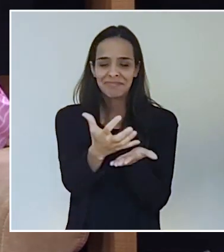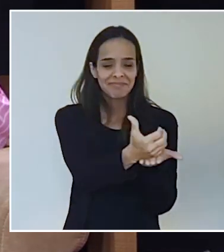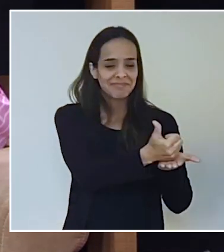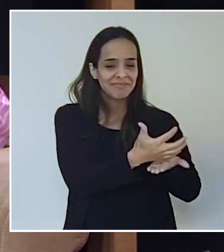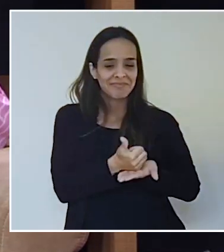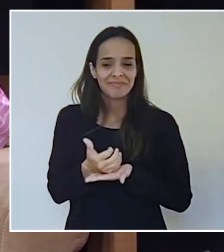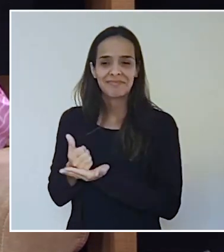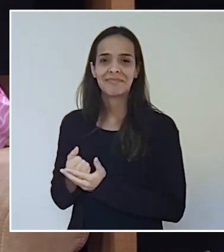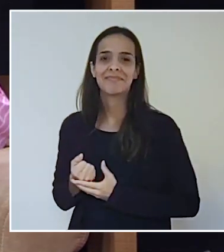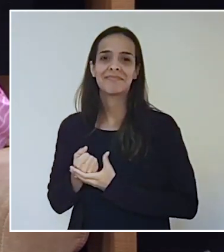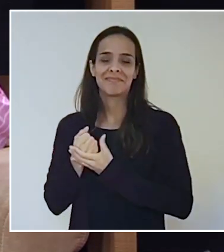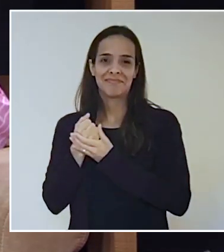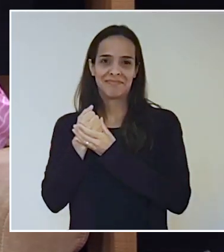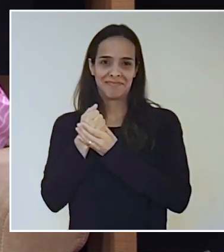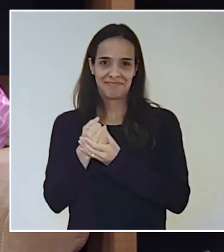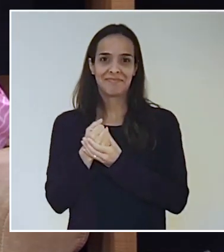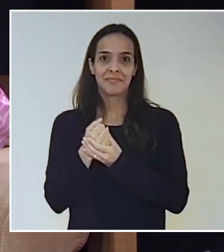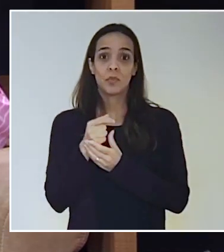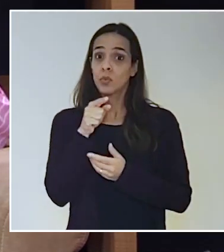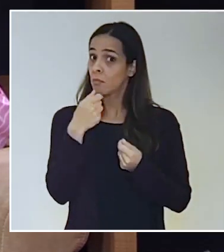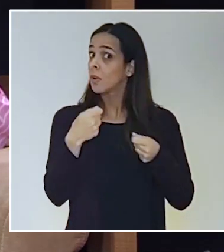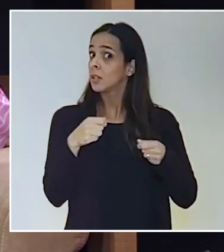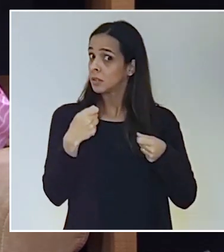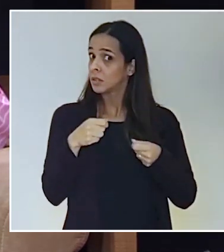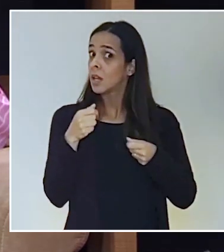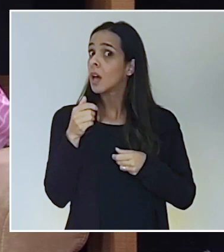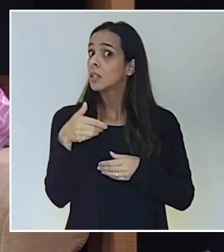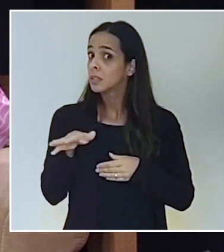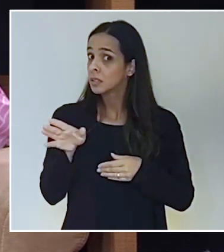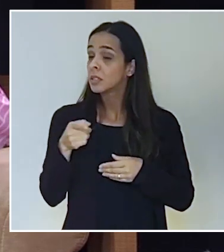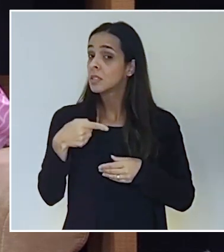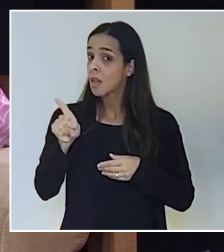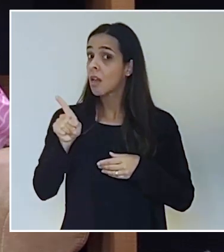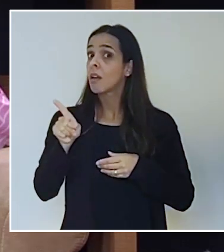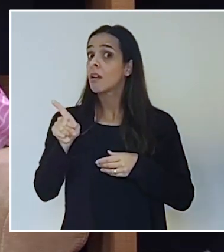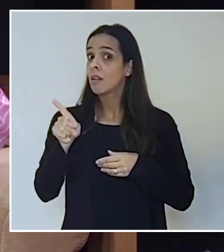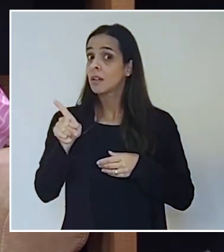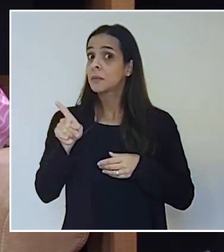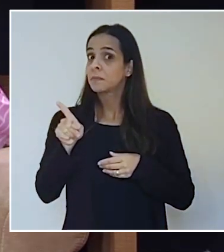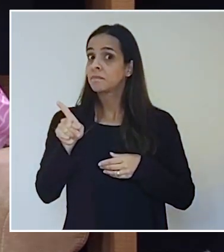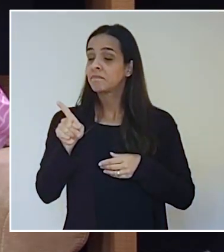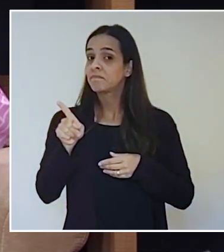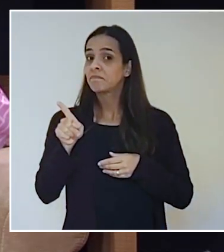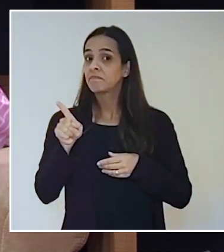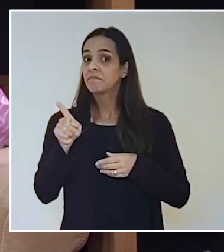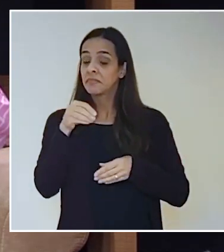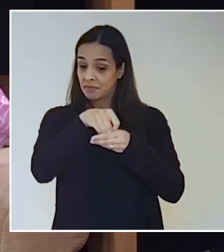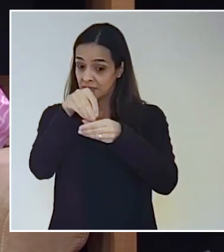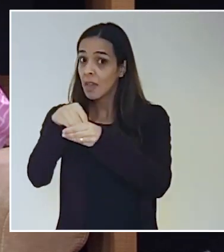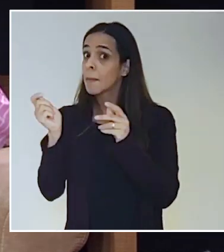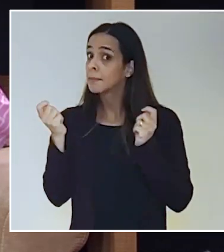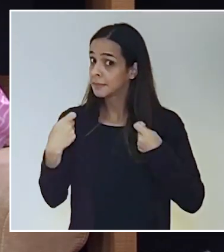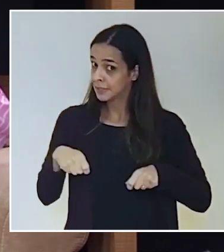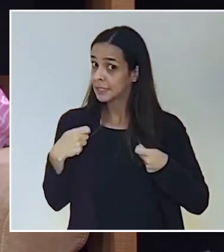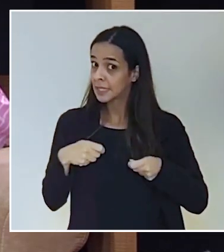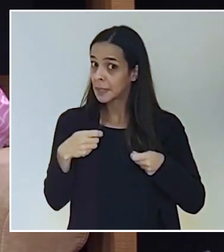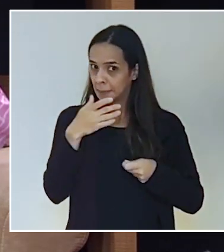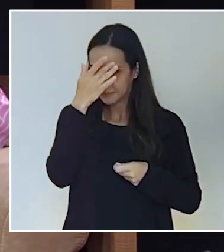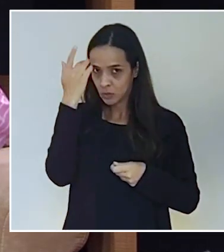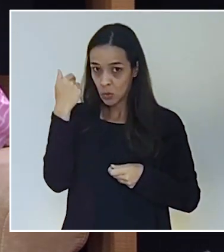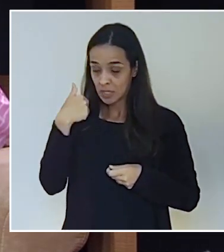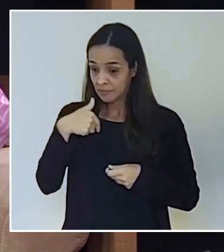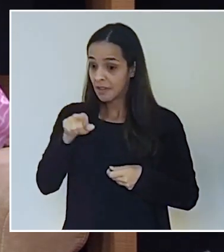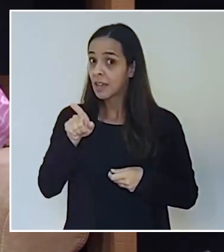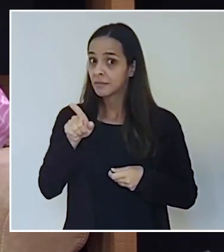semear. Quem sai, sai andando. E às vezes o solo é duro,